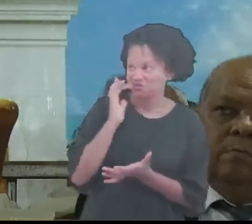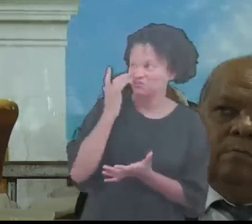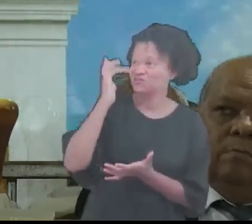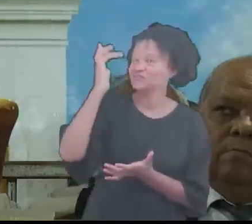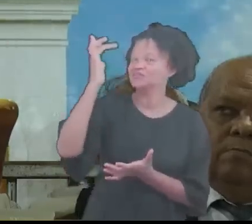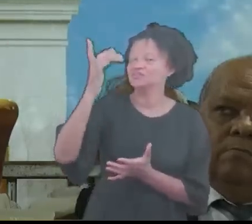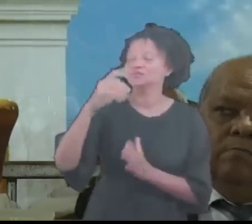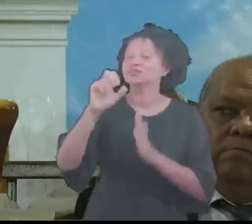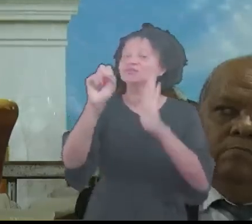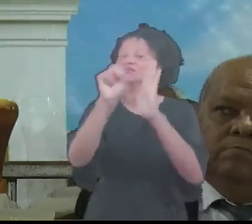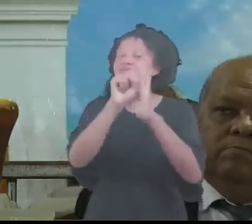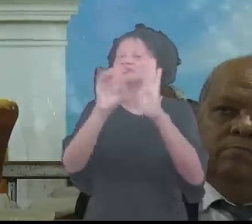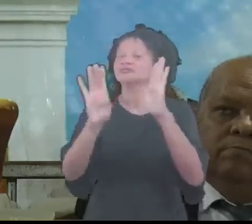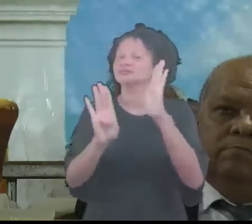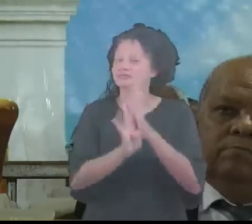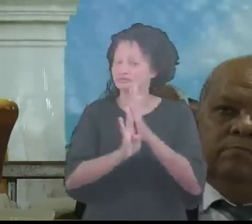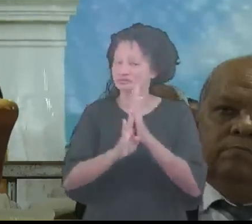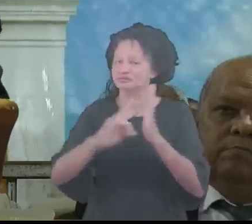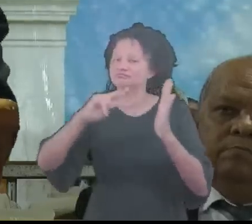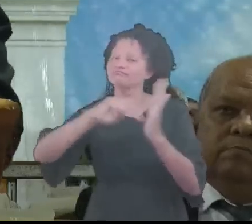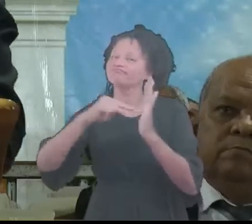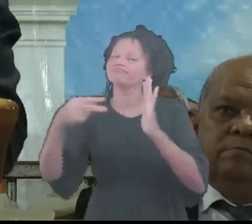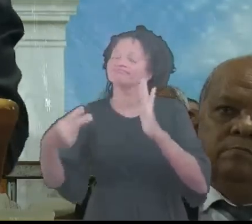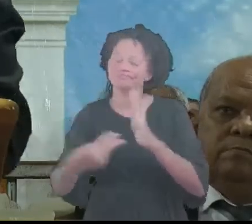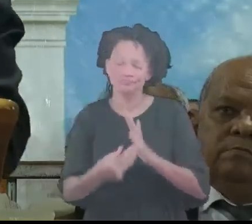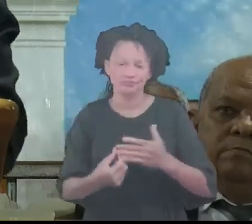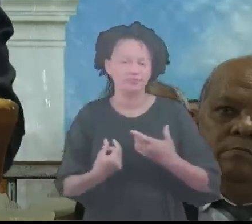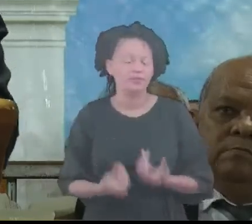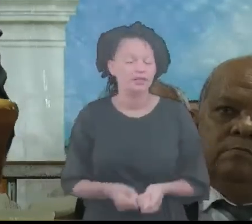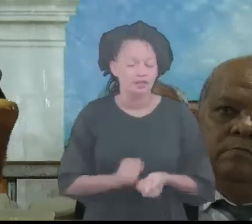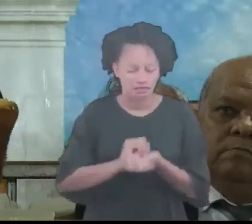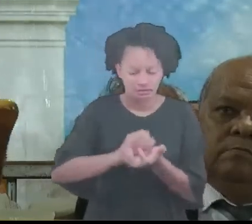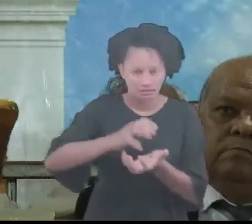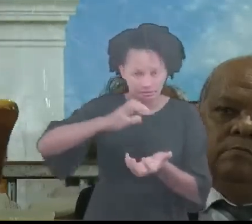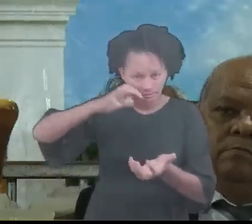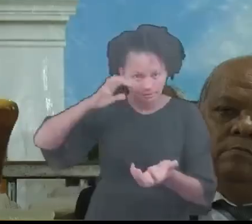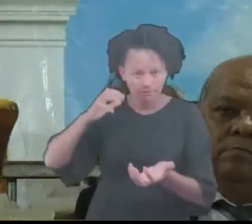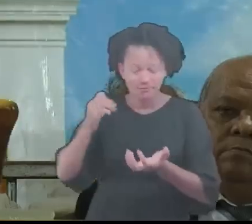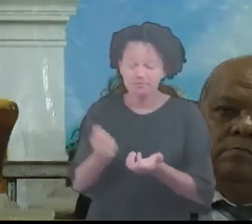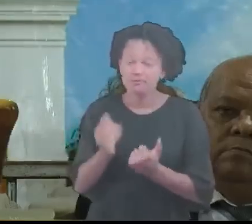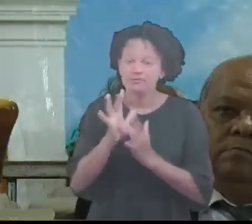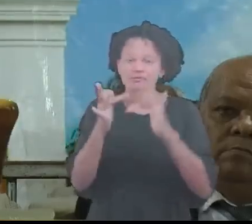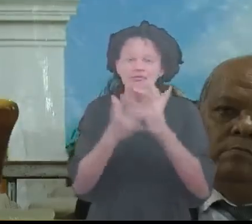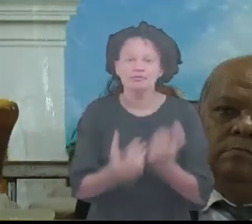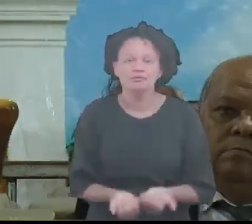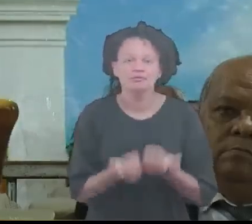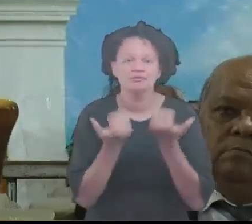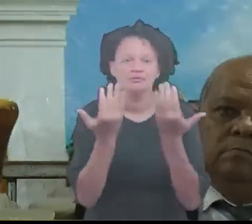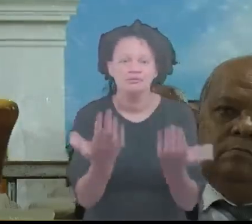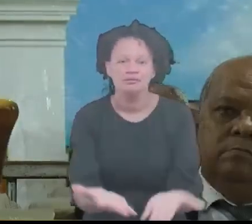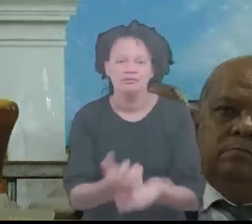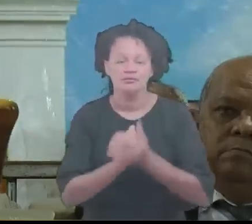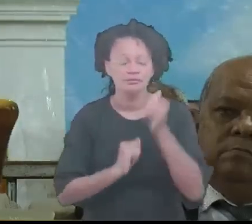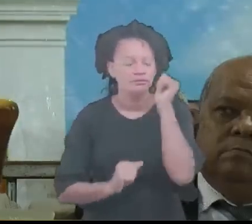são símbolos. Essas joias que Jesus quer dar à noiva são joias